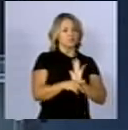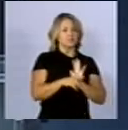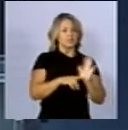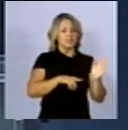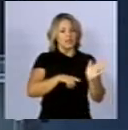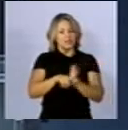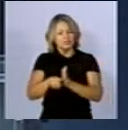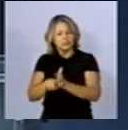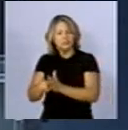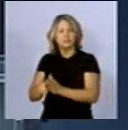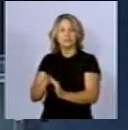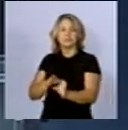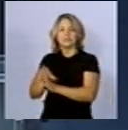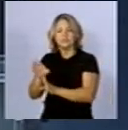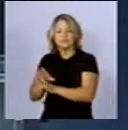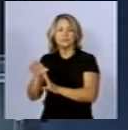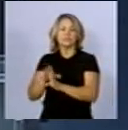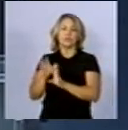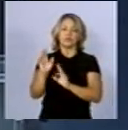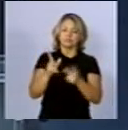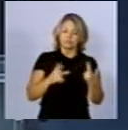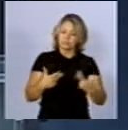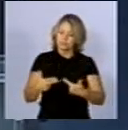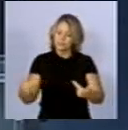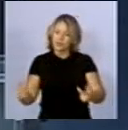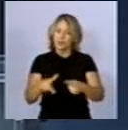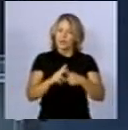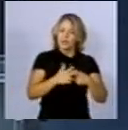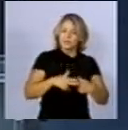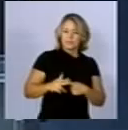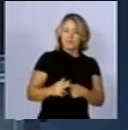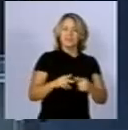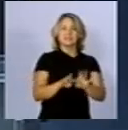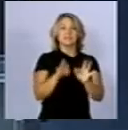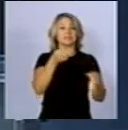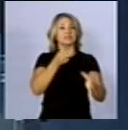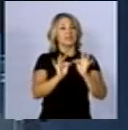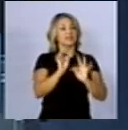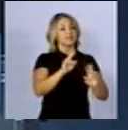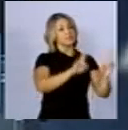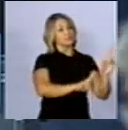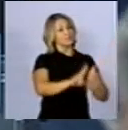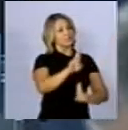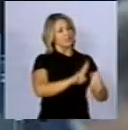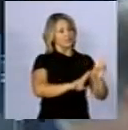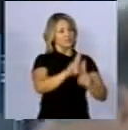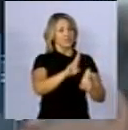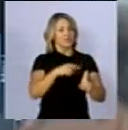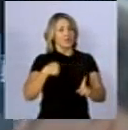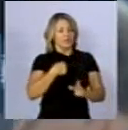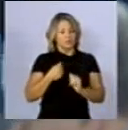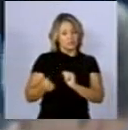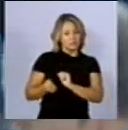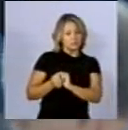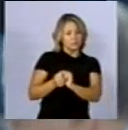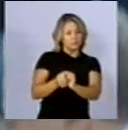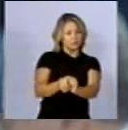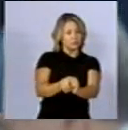e especificações de equipamento e técnicas adequadas. Então, desde o início, eh, nós acompanhamos,